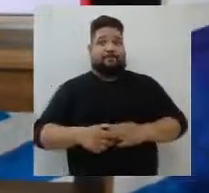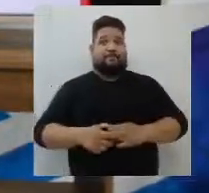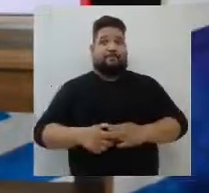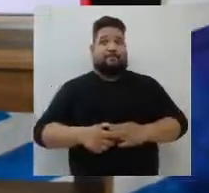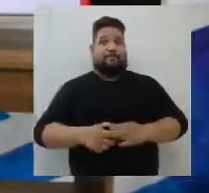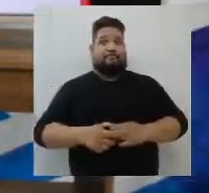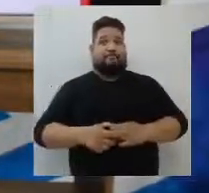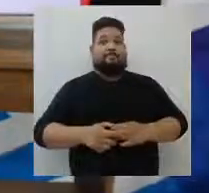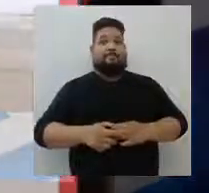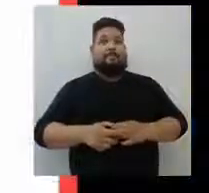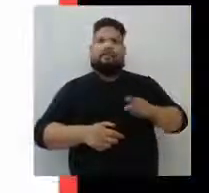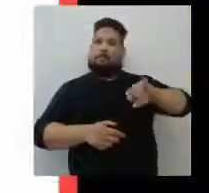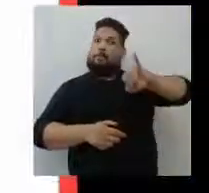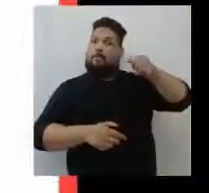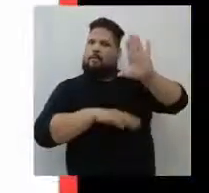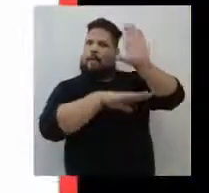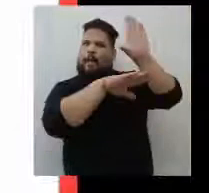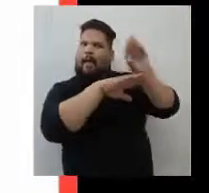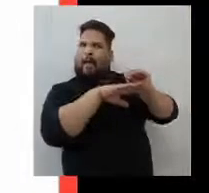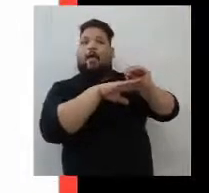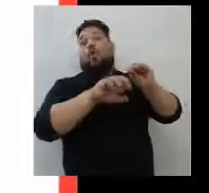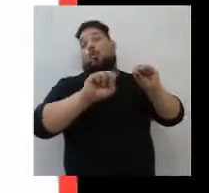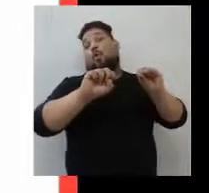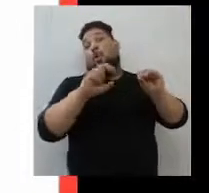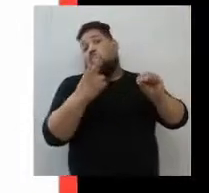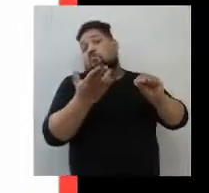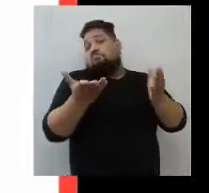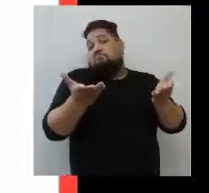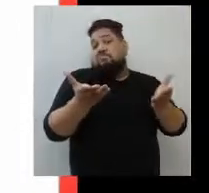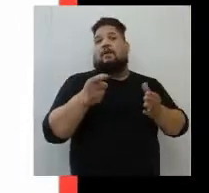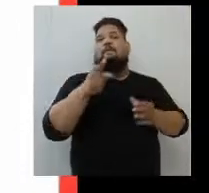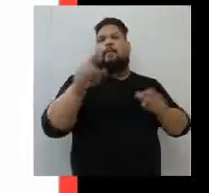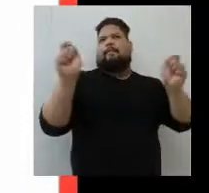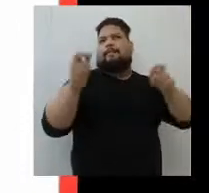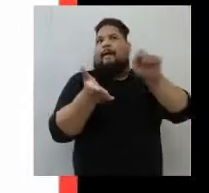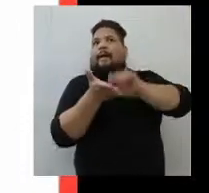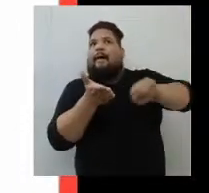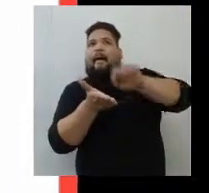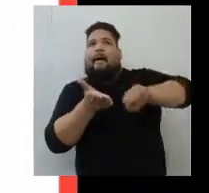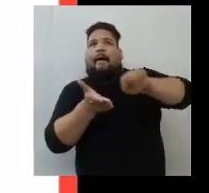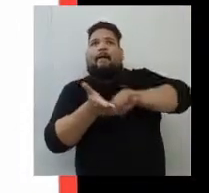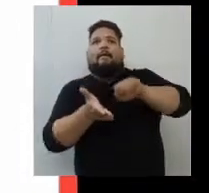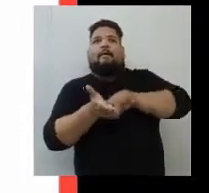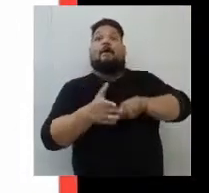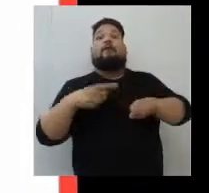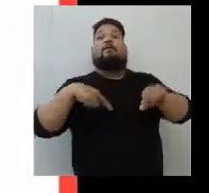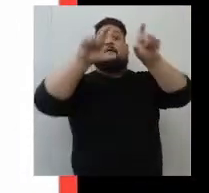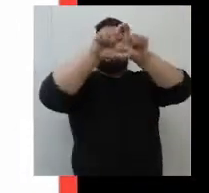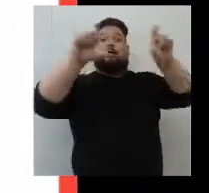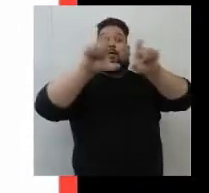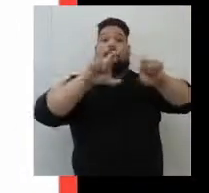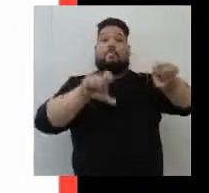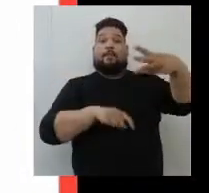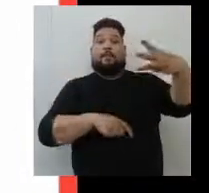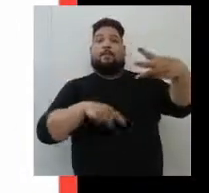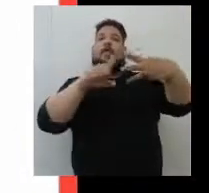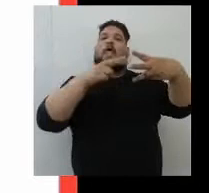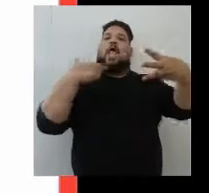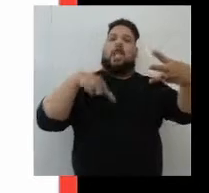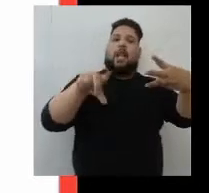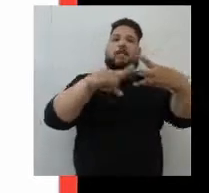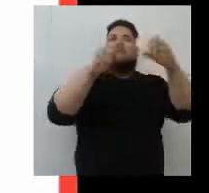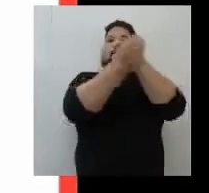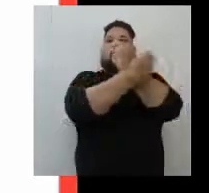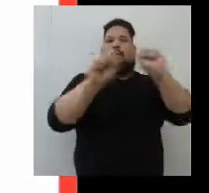Está aí para você tirar um print ou para você copiar 3 questões, questão religiosa, questão abolicionista e